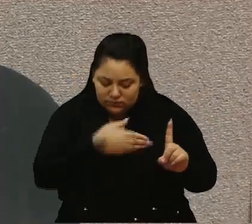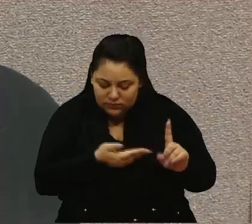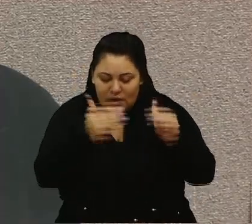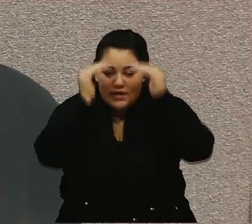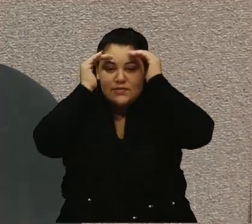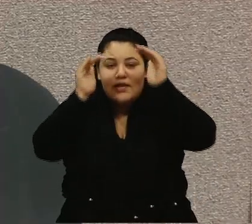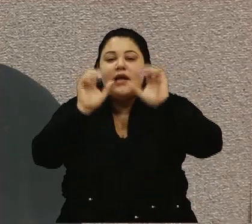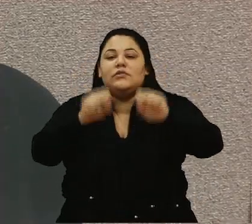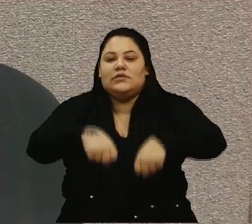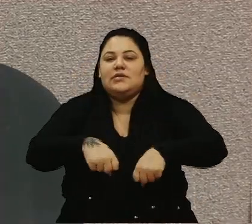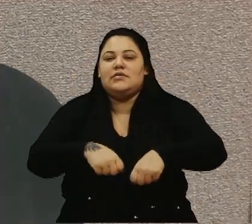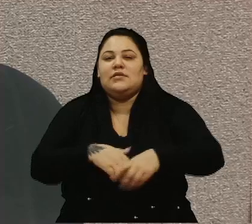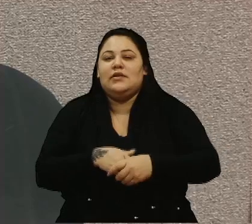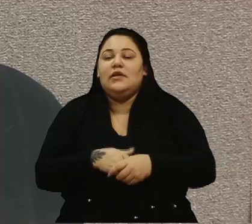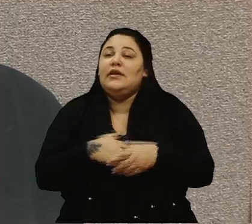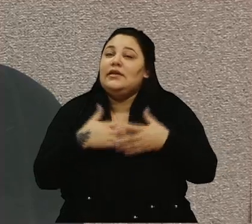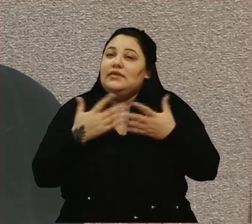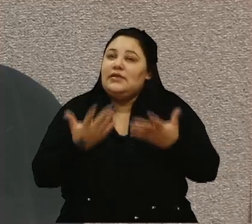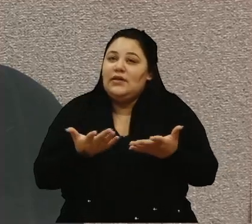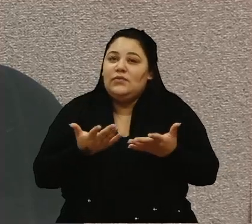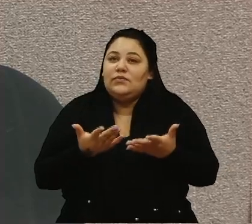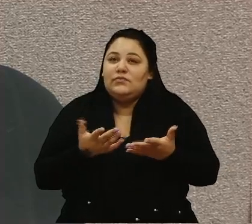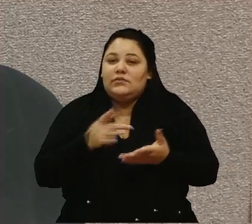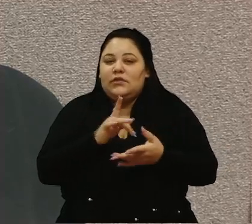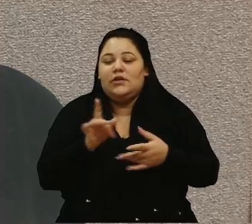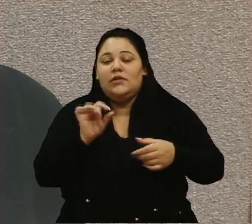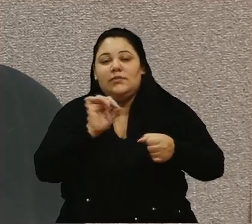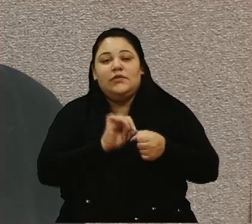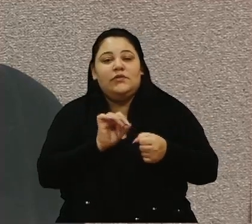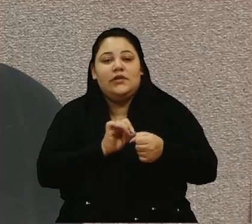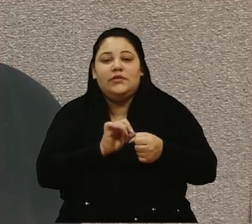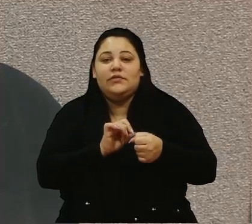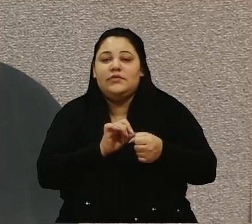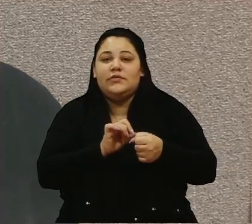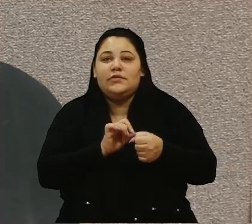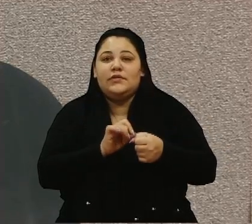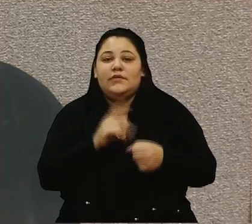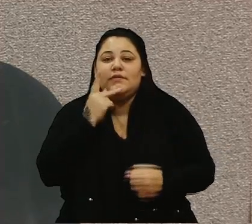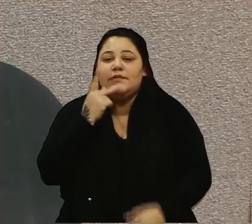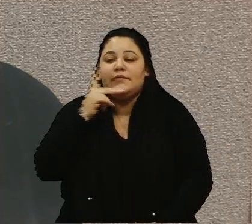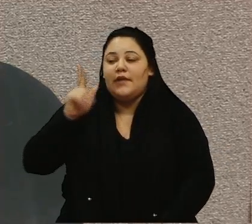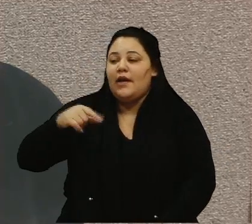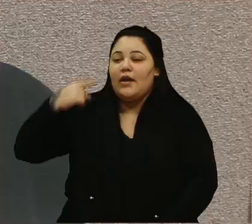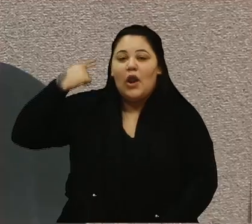entanto, outrora, não faz muito tempo, eles eram taxados como loucos.